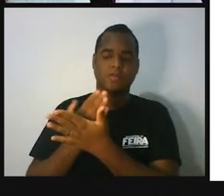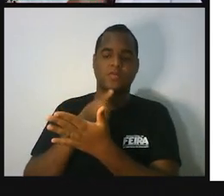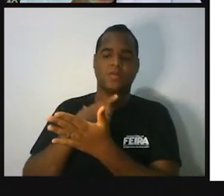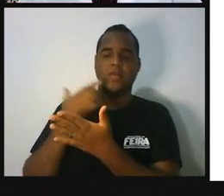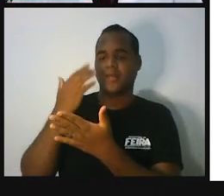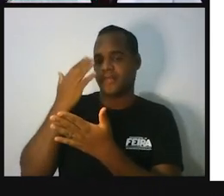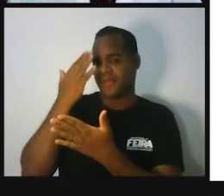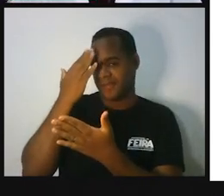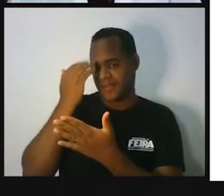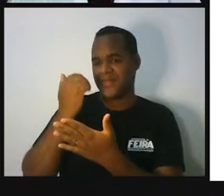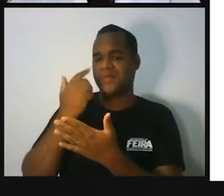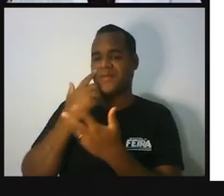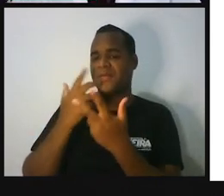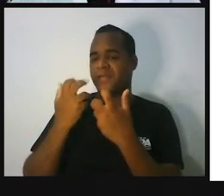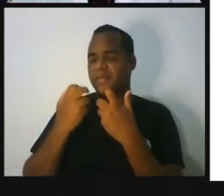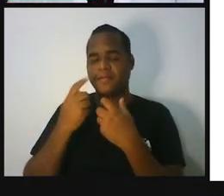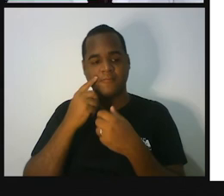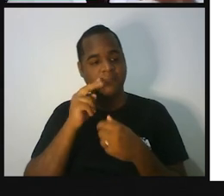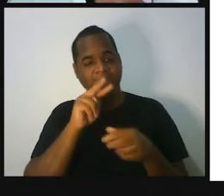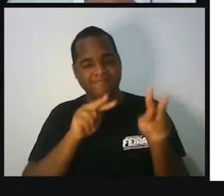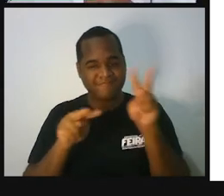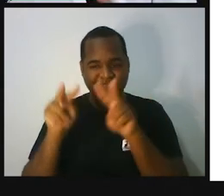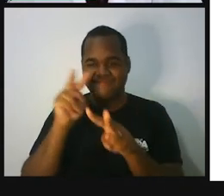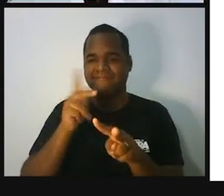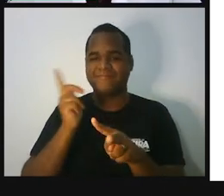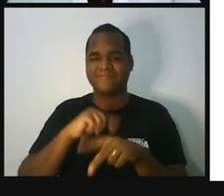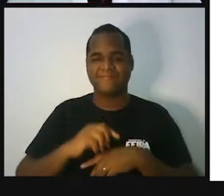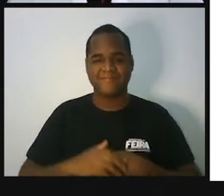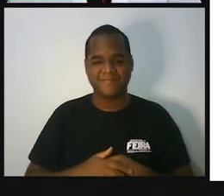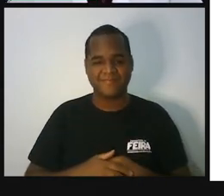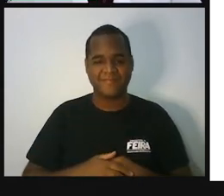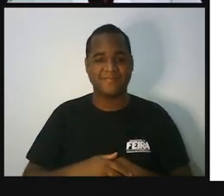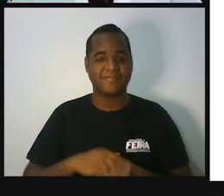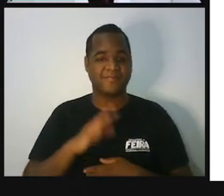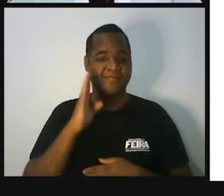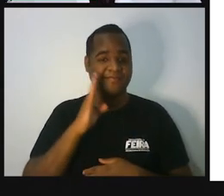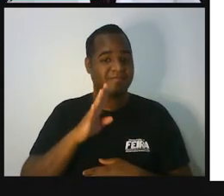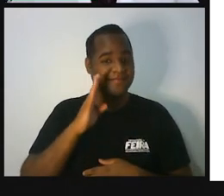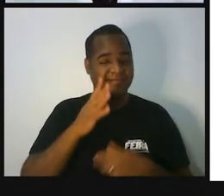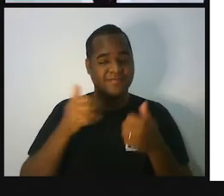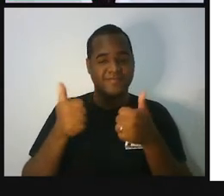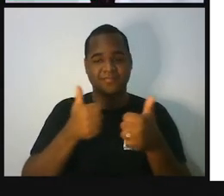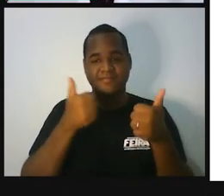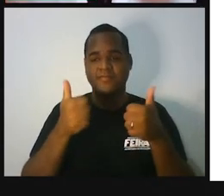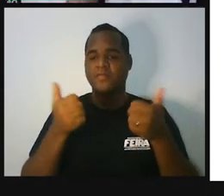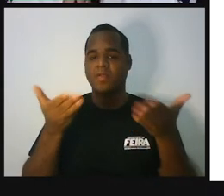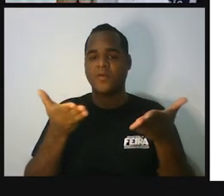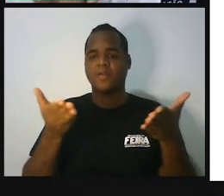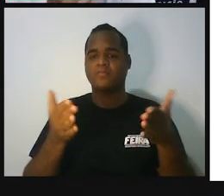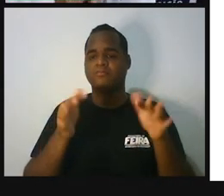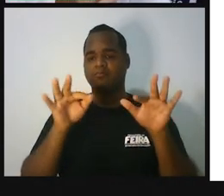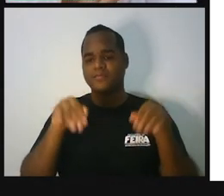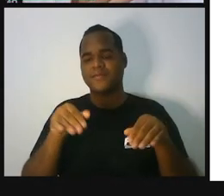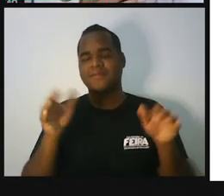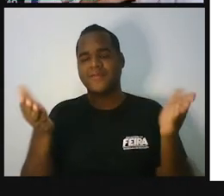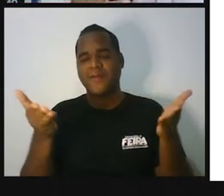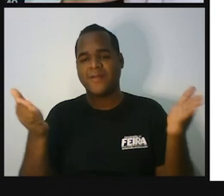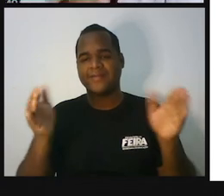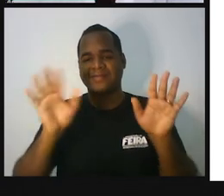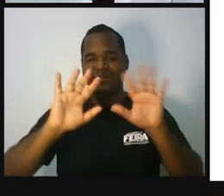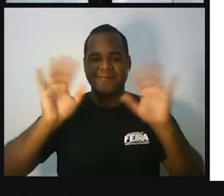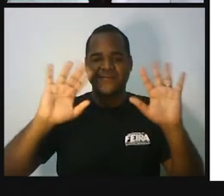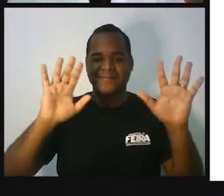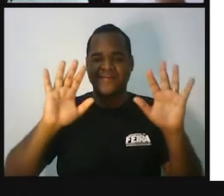estudado aqui estão Sim a nossa volta pelezinha bom então desde já me despeço até a